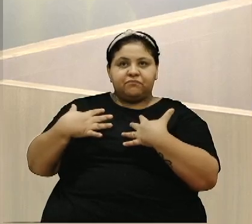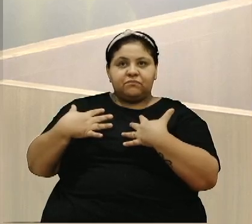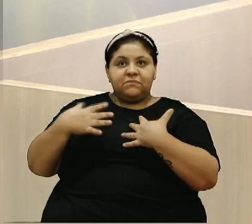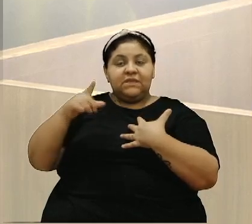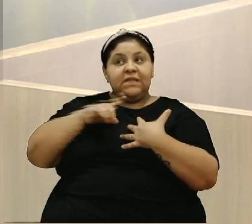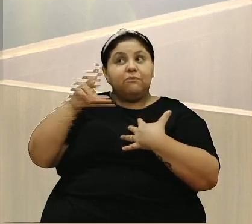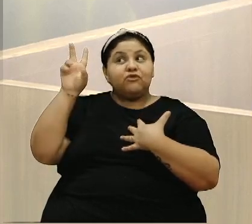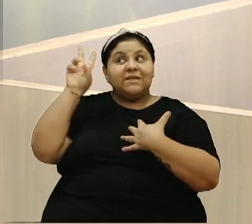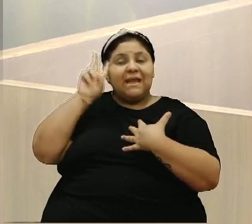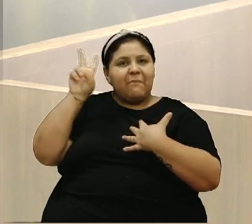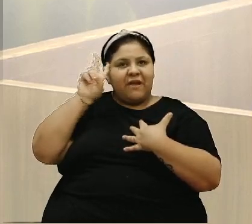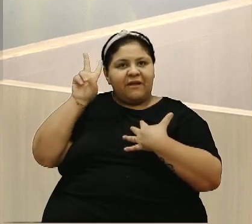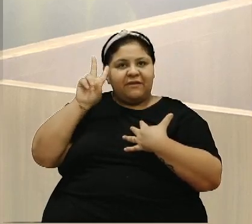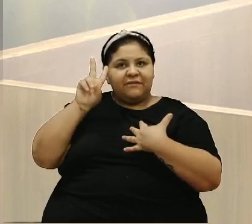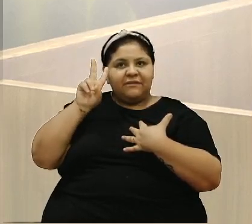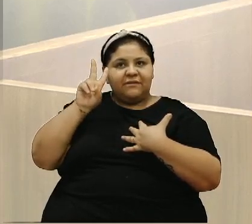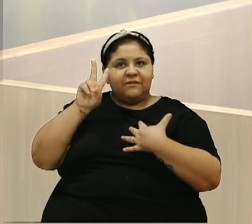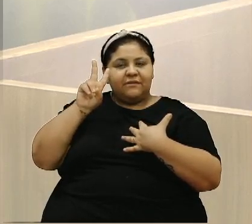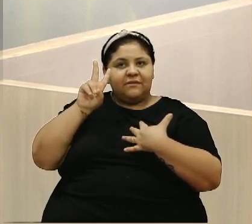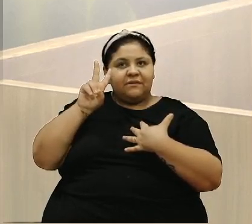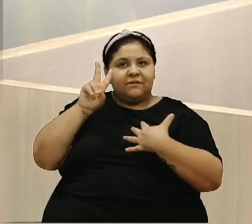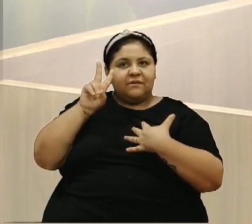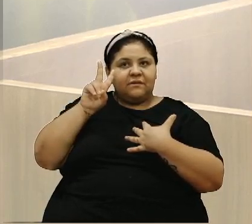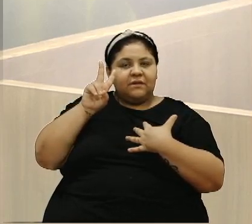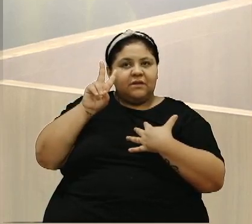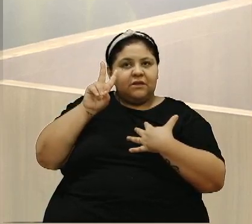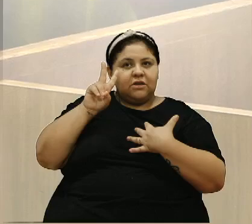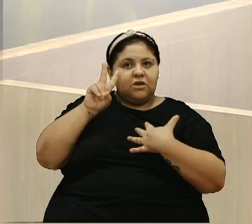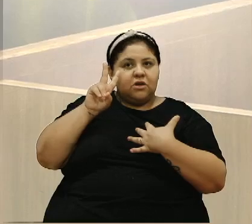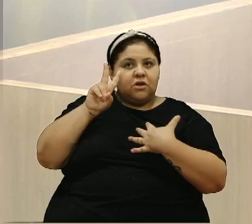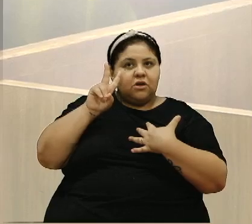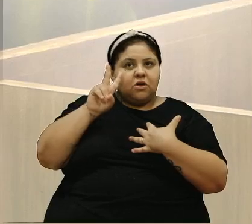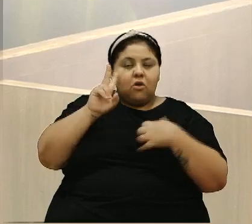que lembrar, o Verbo se fez carne.